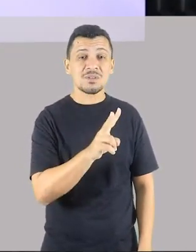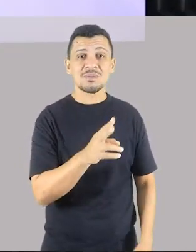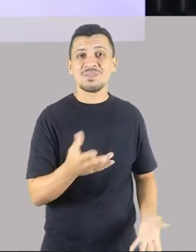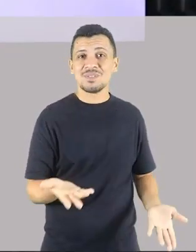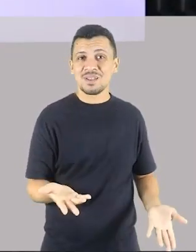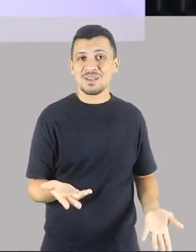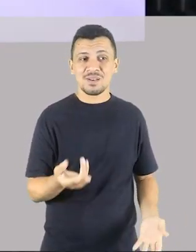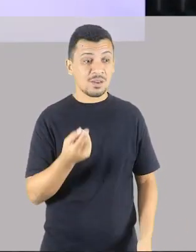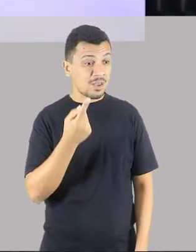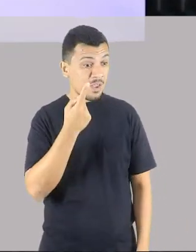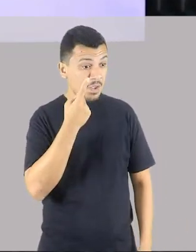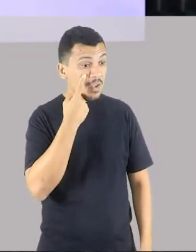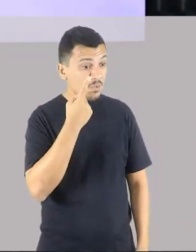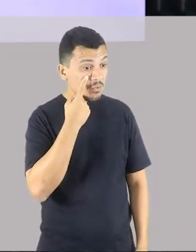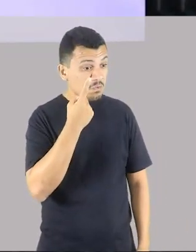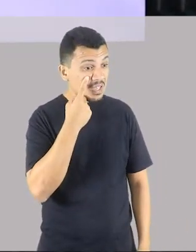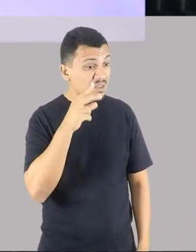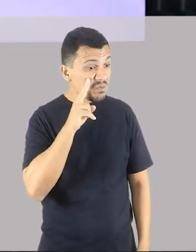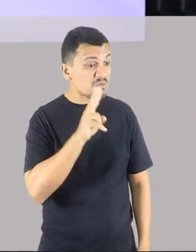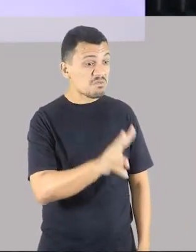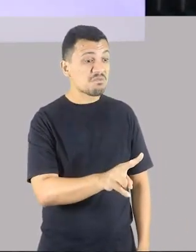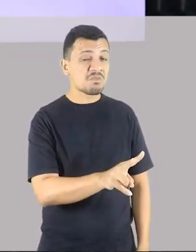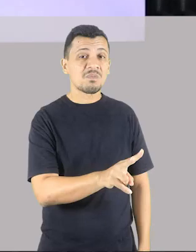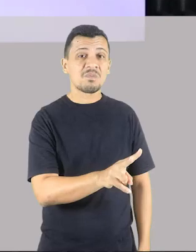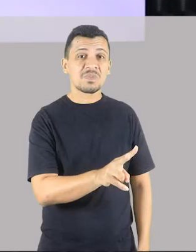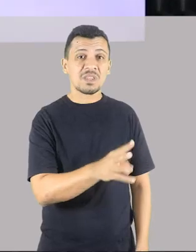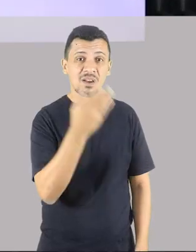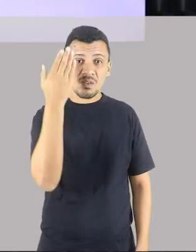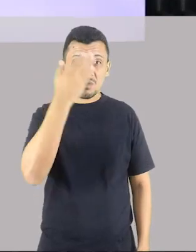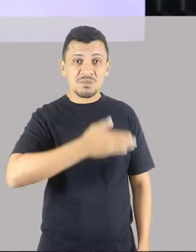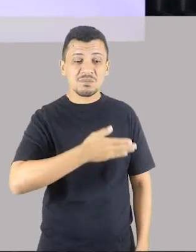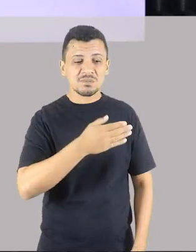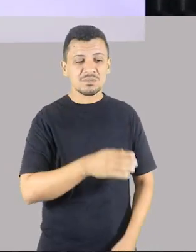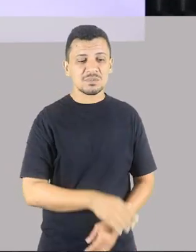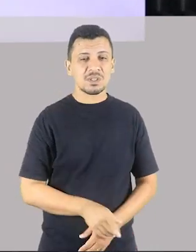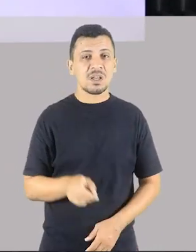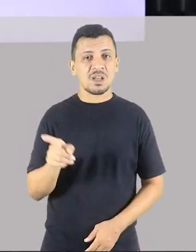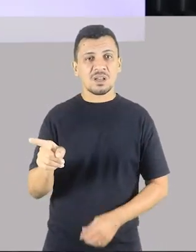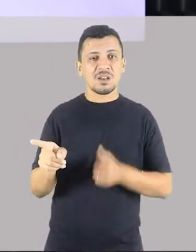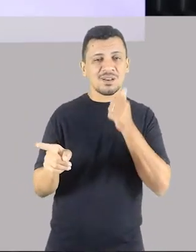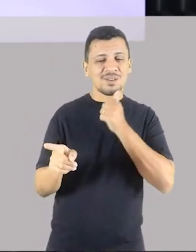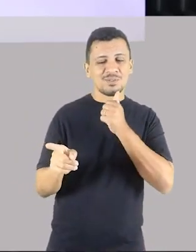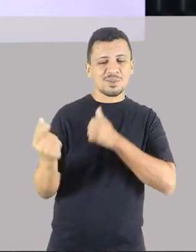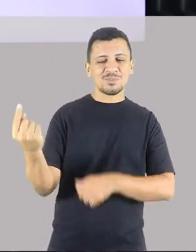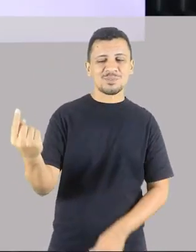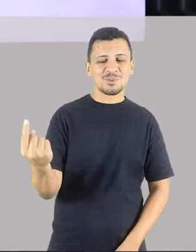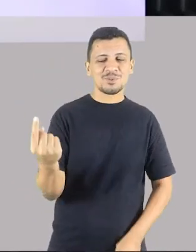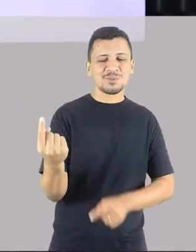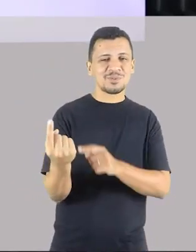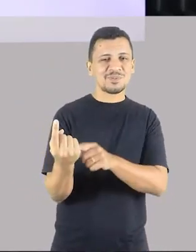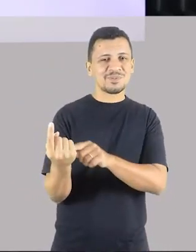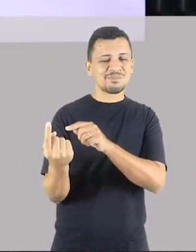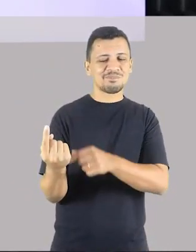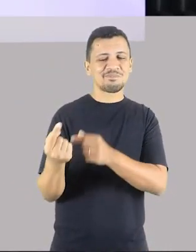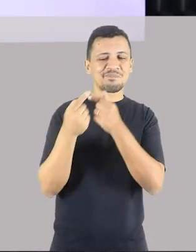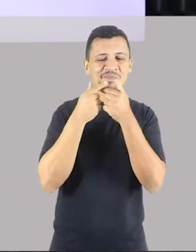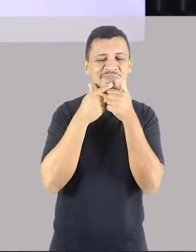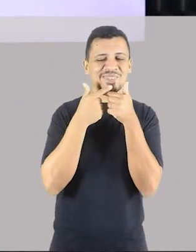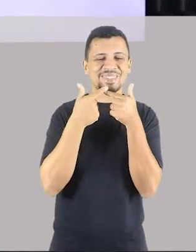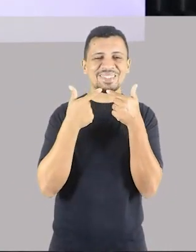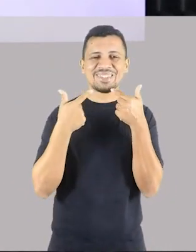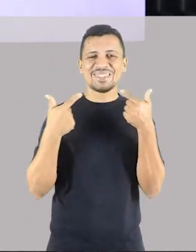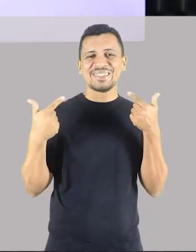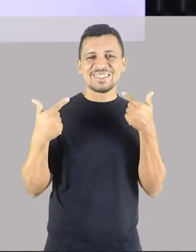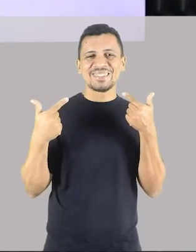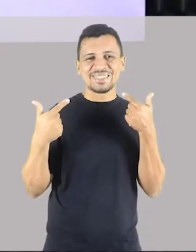eu vi com esses olhos é uma maneira de enfatizar. Lá vem ela com aquele sorriso estampado no rosto.